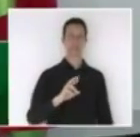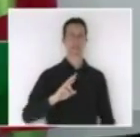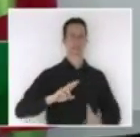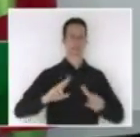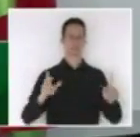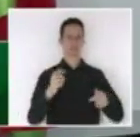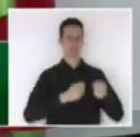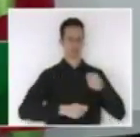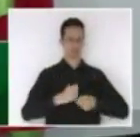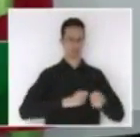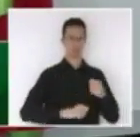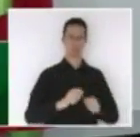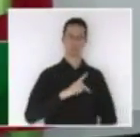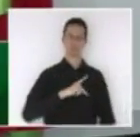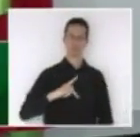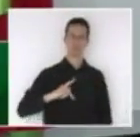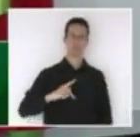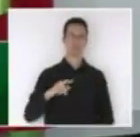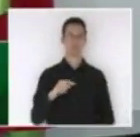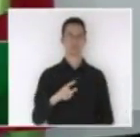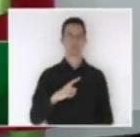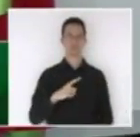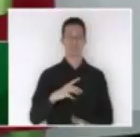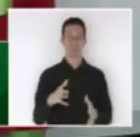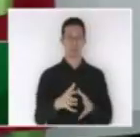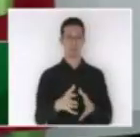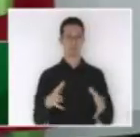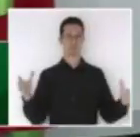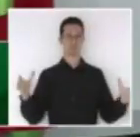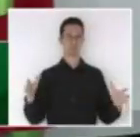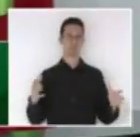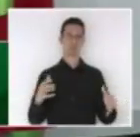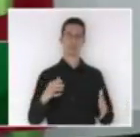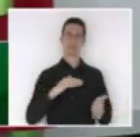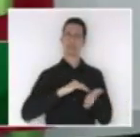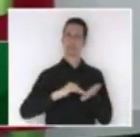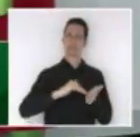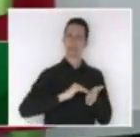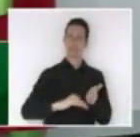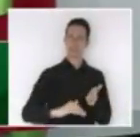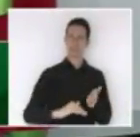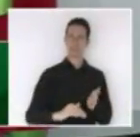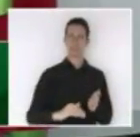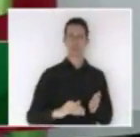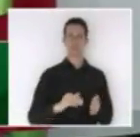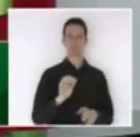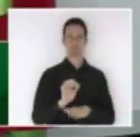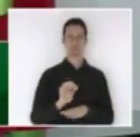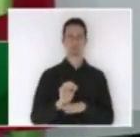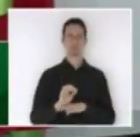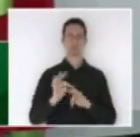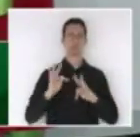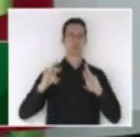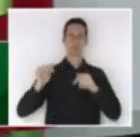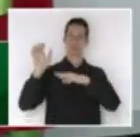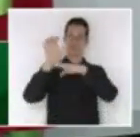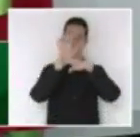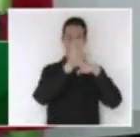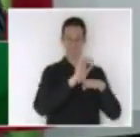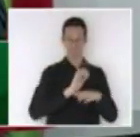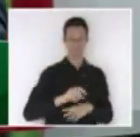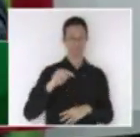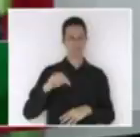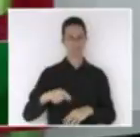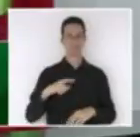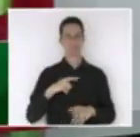de secretaria ou de secretário de estados entre todos os estados da federação.